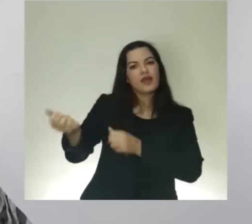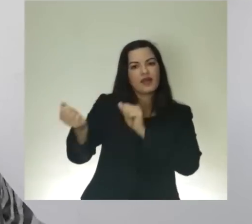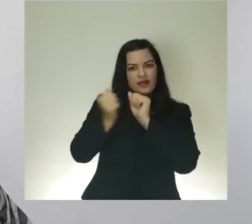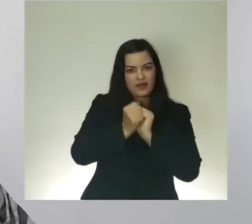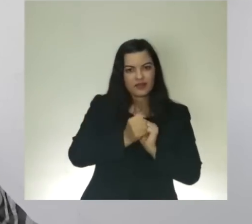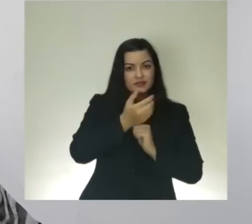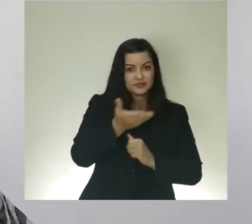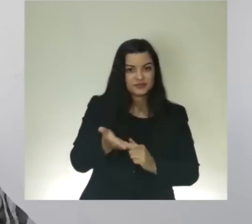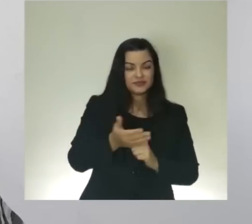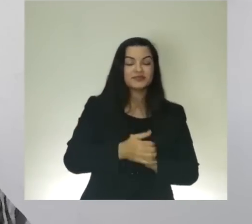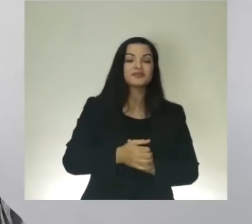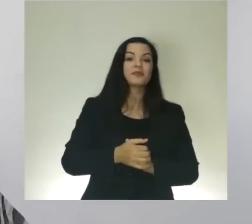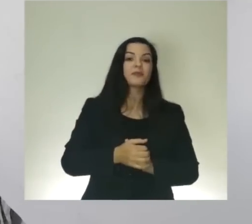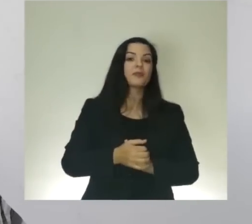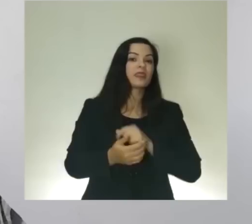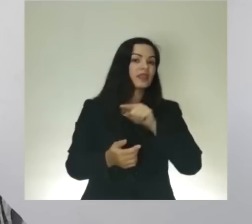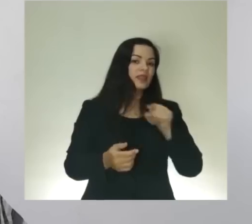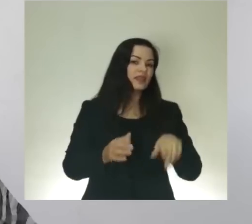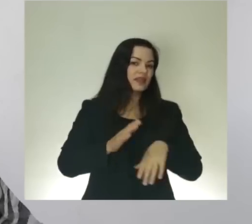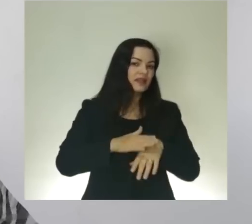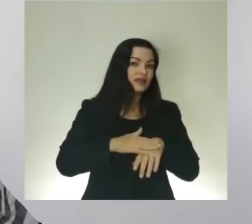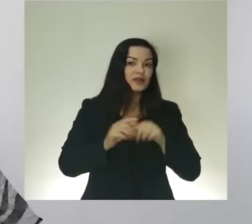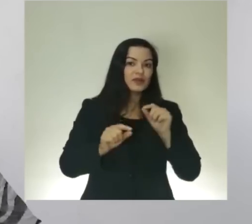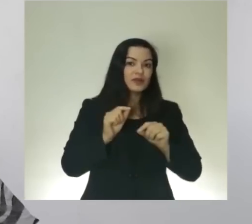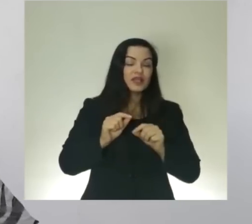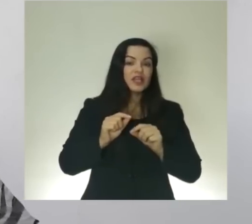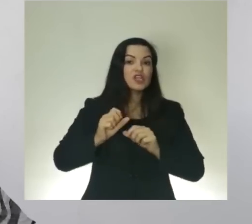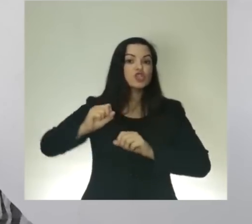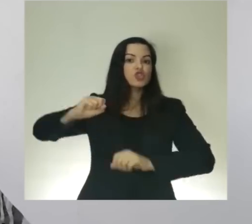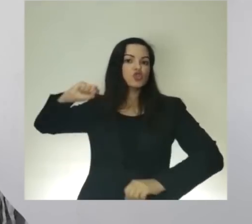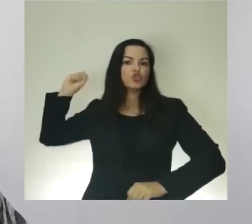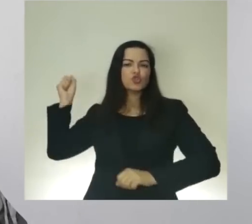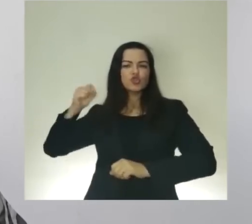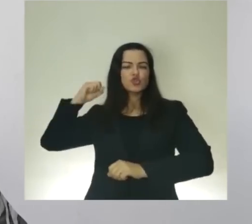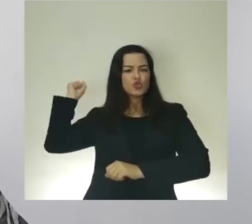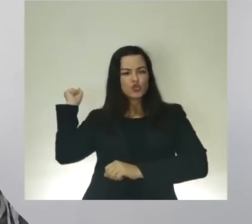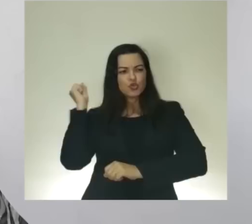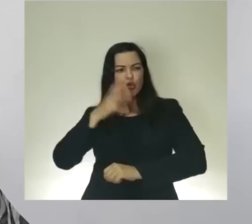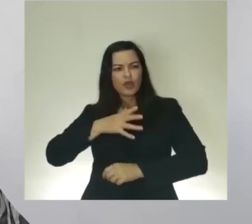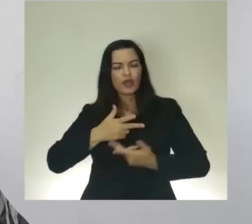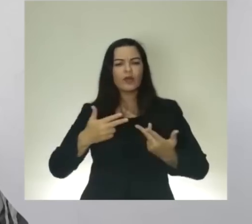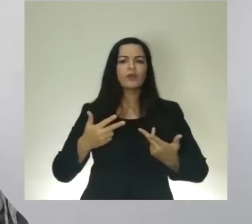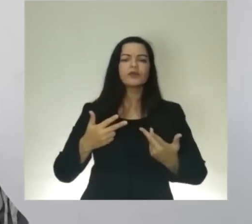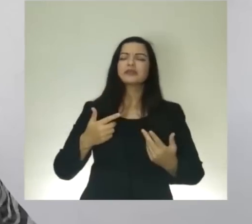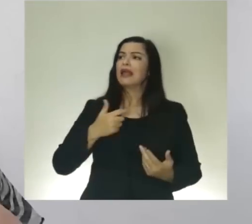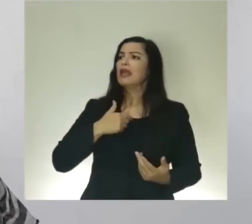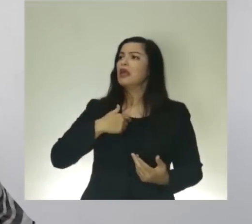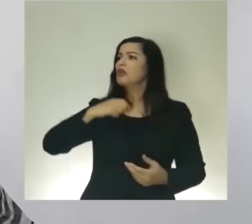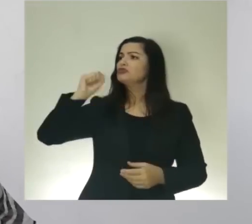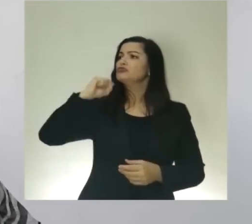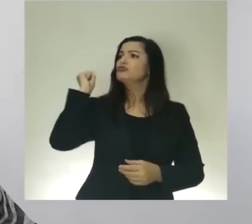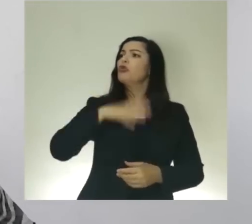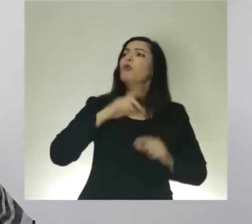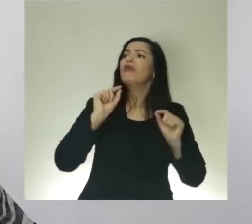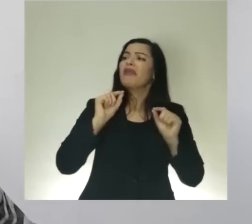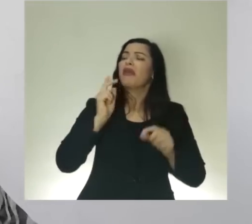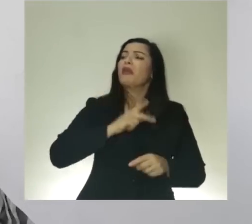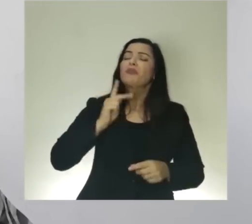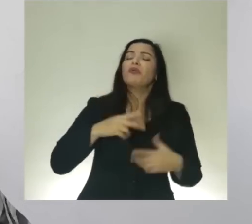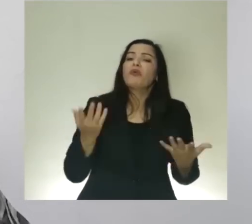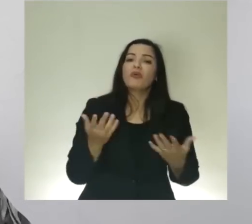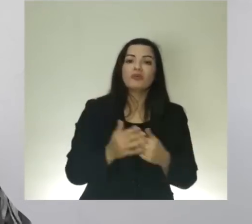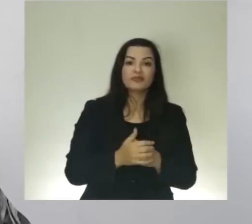vão fazer arremessos. Pro, o que que eu vou arremessar? Você vai